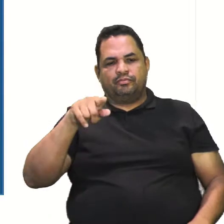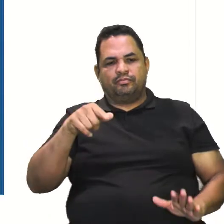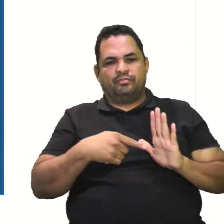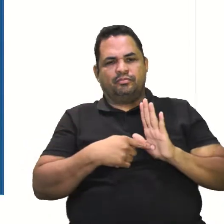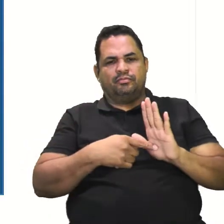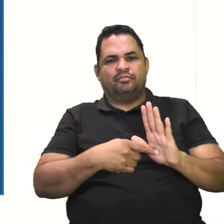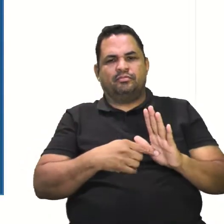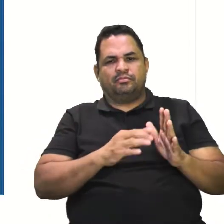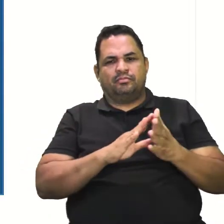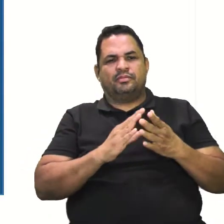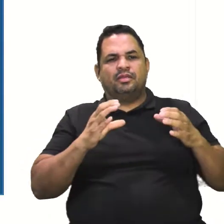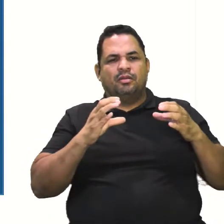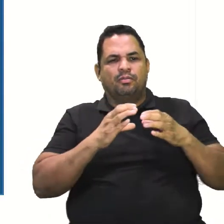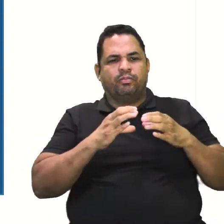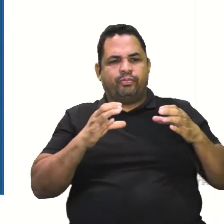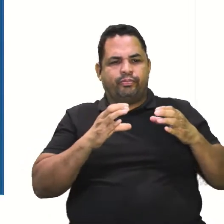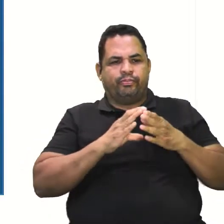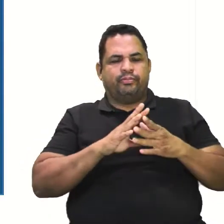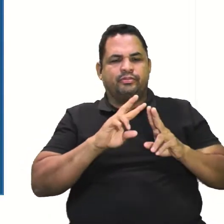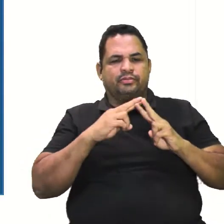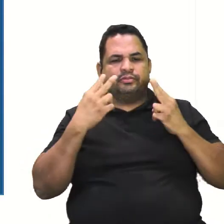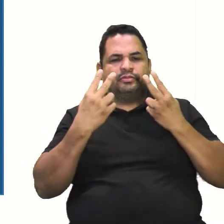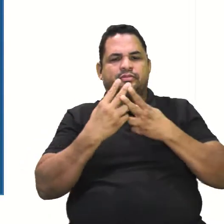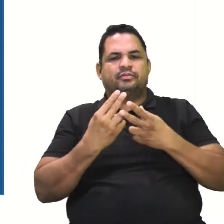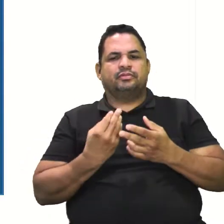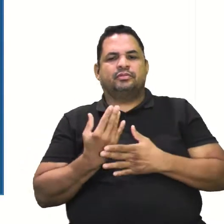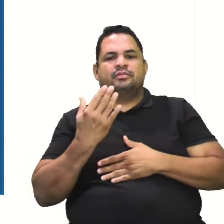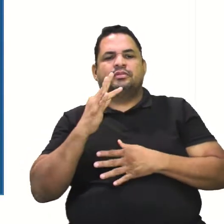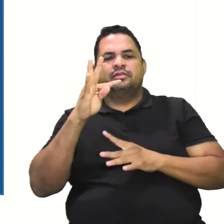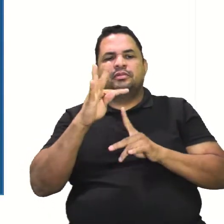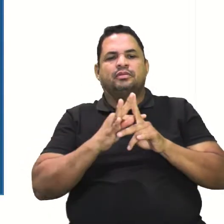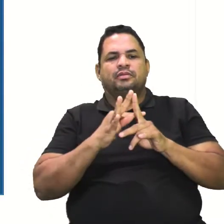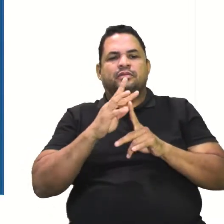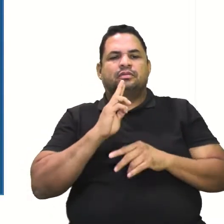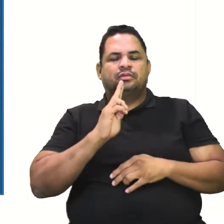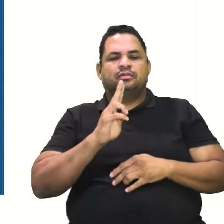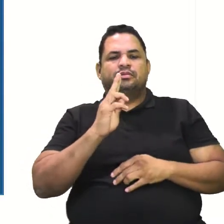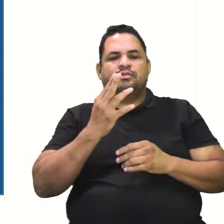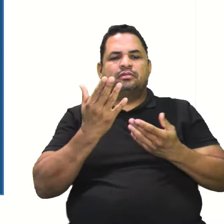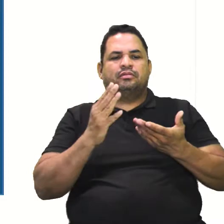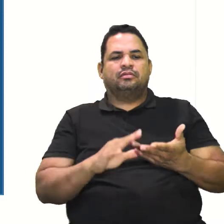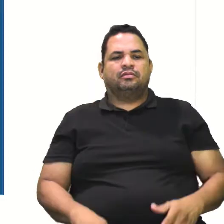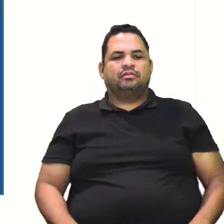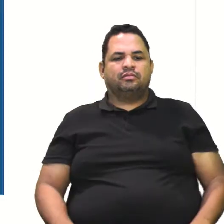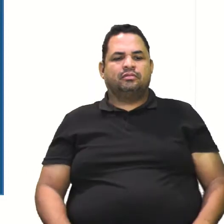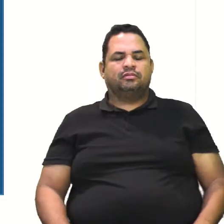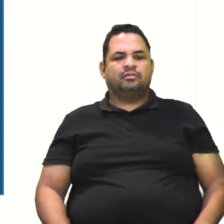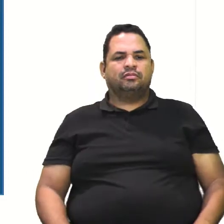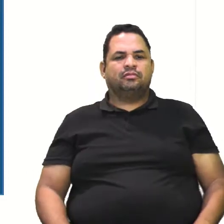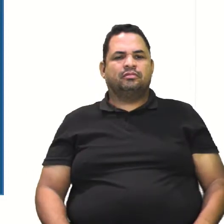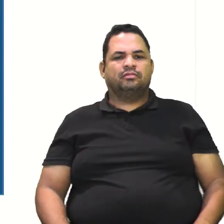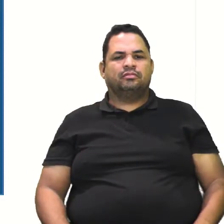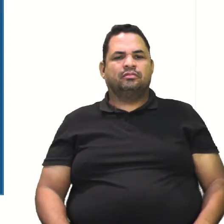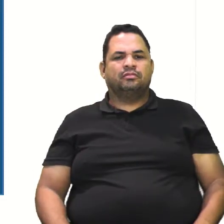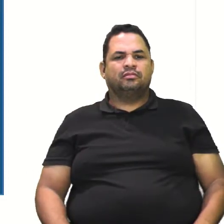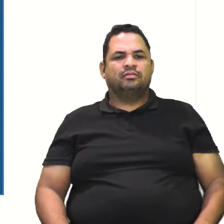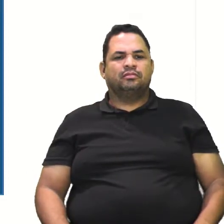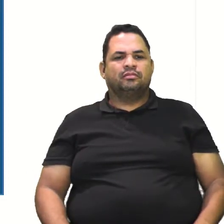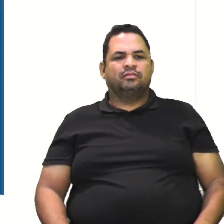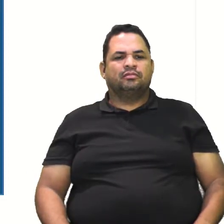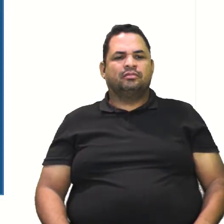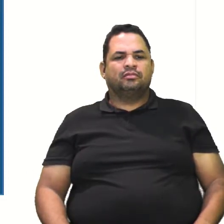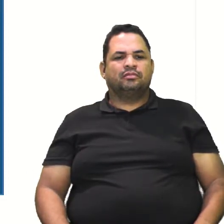que relaciona a pressão e volume de um gás à temperatura constante é um ramo